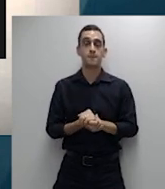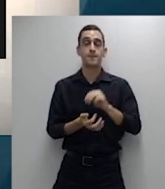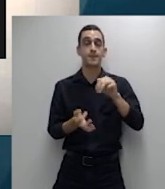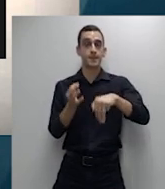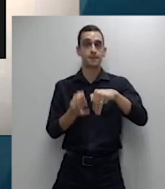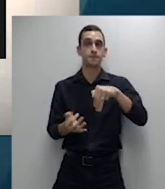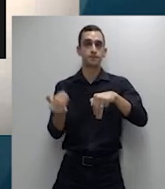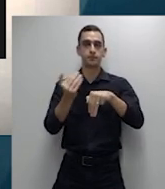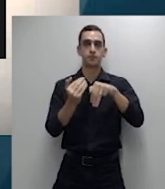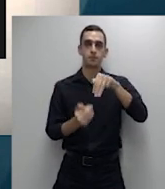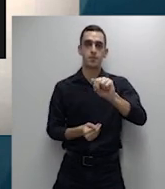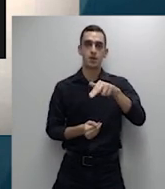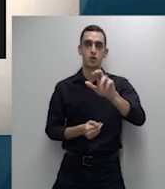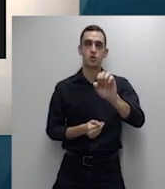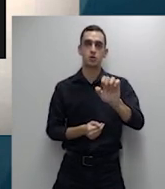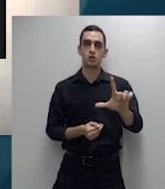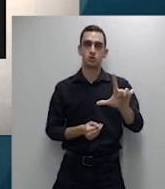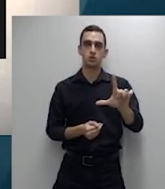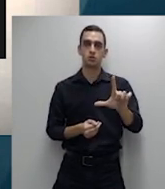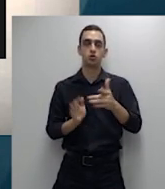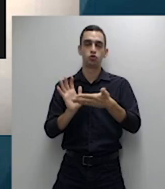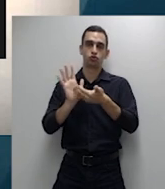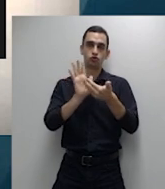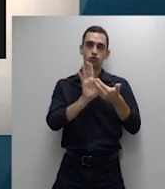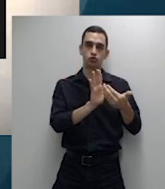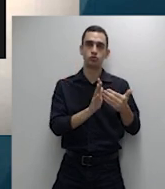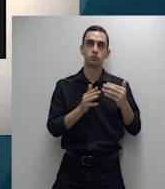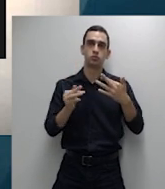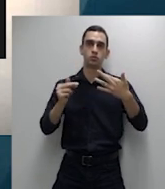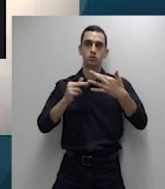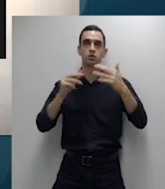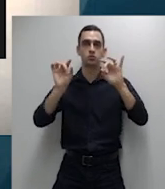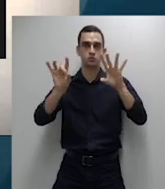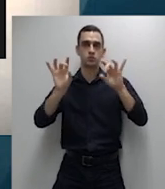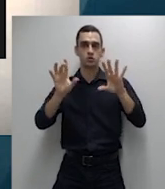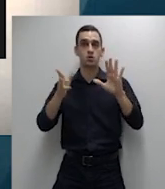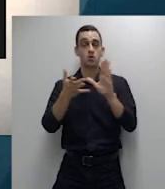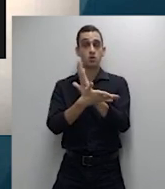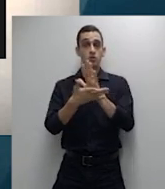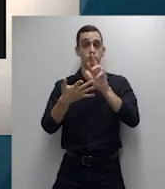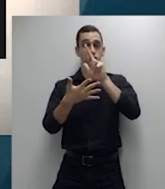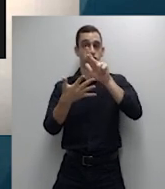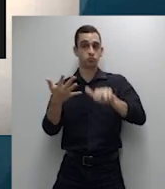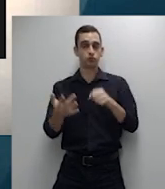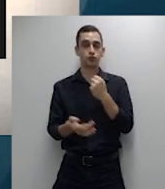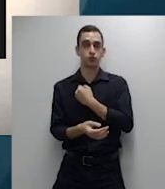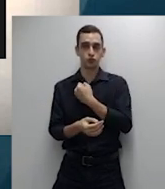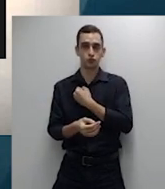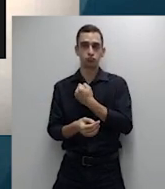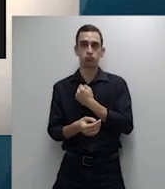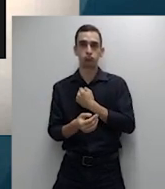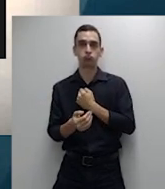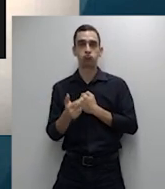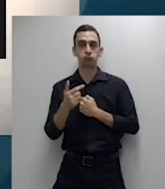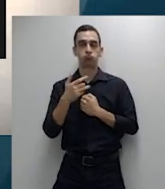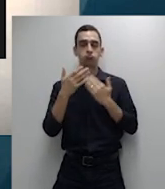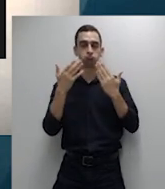Manoela Rara agravo interno no resto 1895 640 o resto de 1586